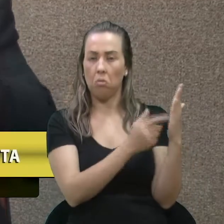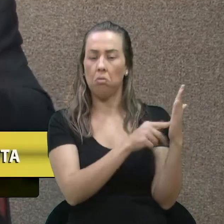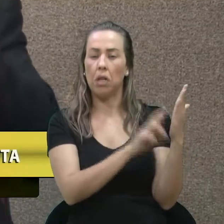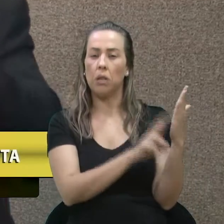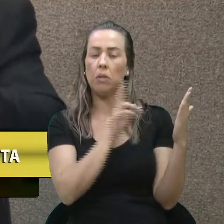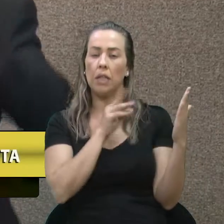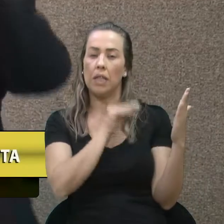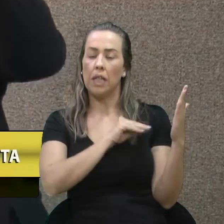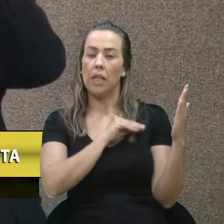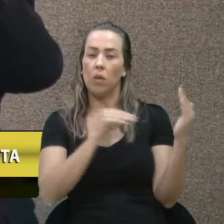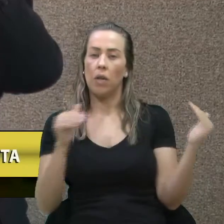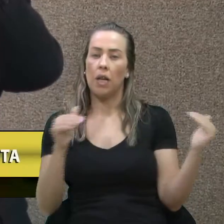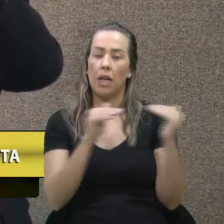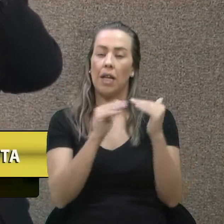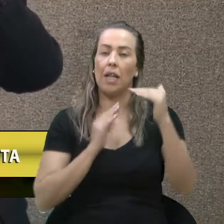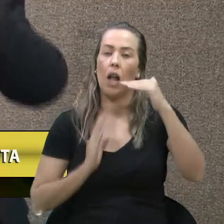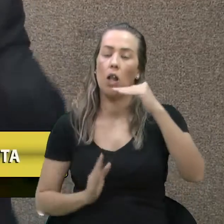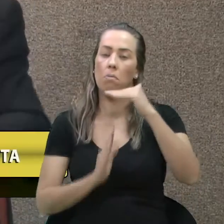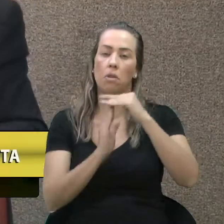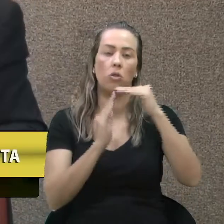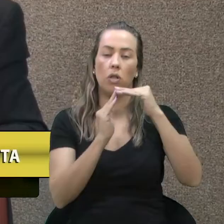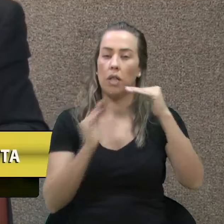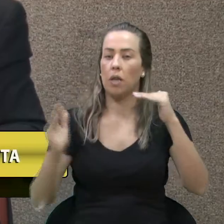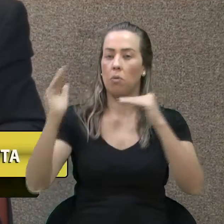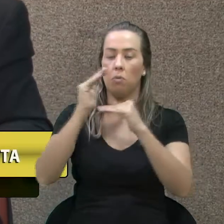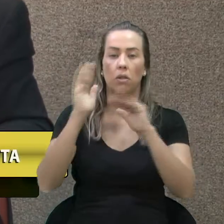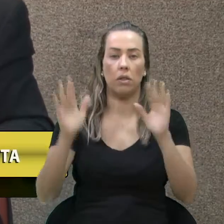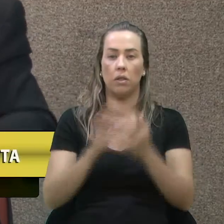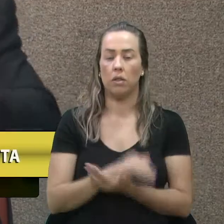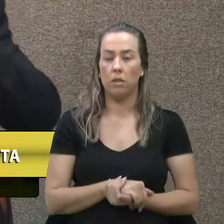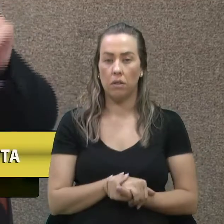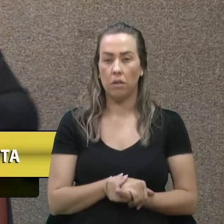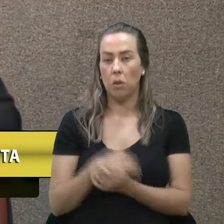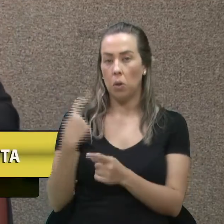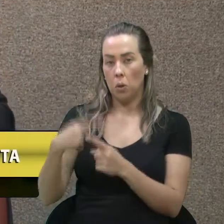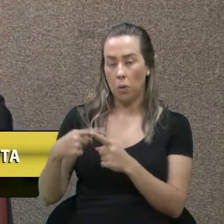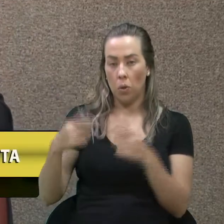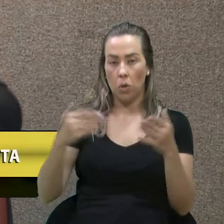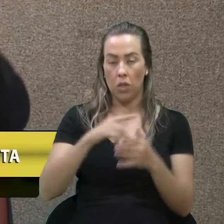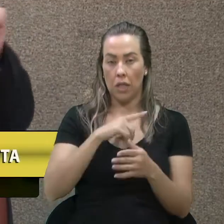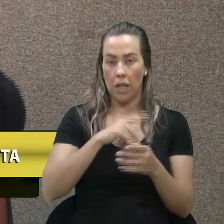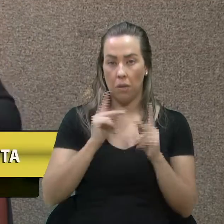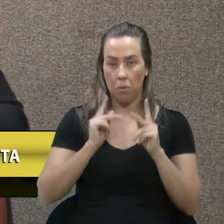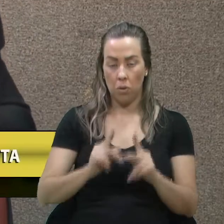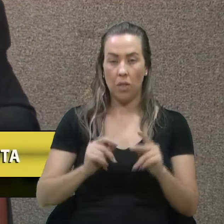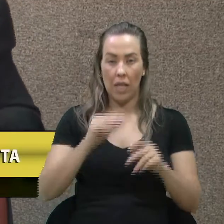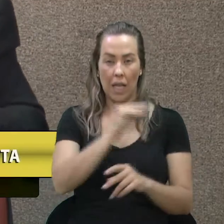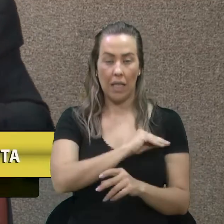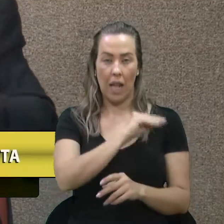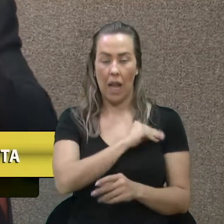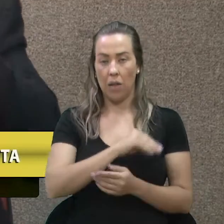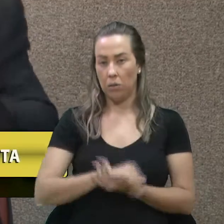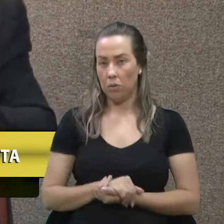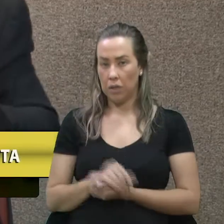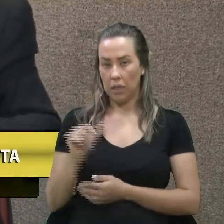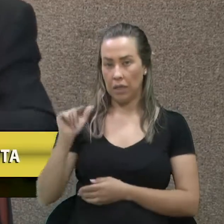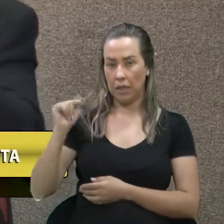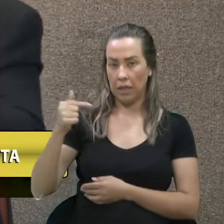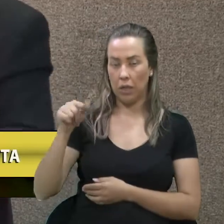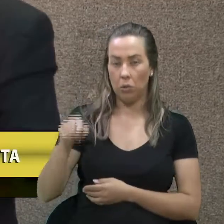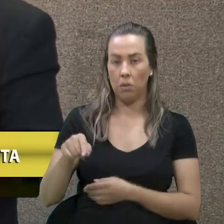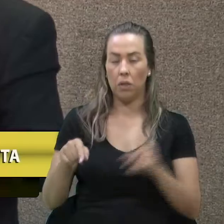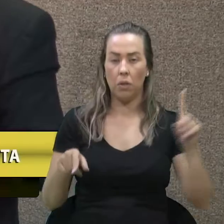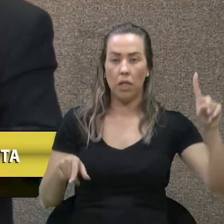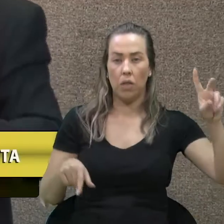mas que o salário chegue até o teto e não passe daquilo ali. Porque hoje nós temos gente que o salário seria 7 mil e estão